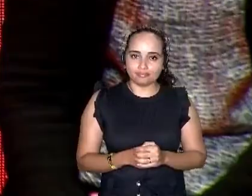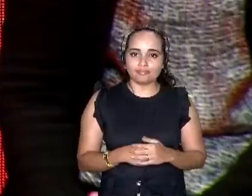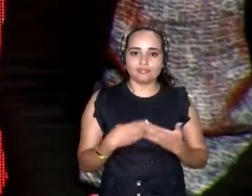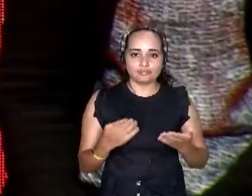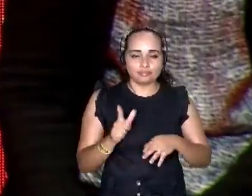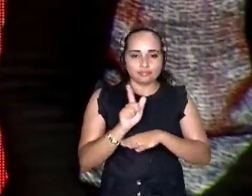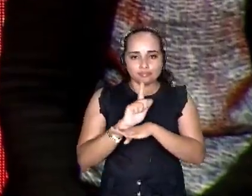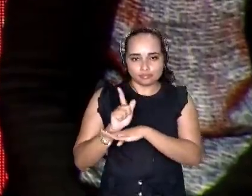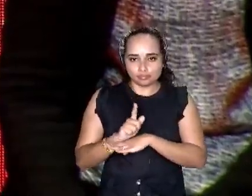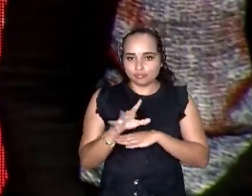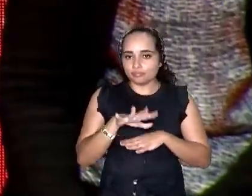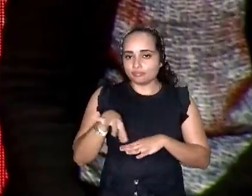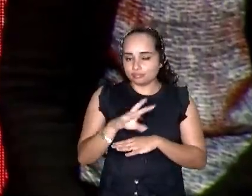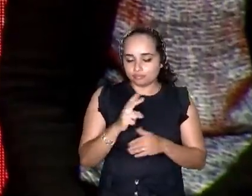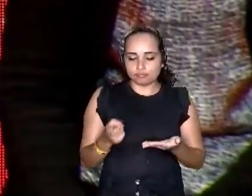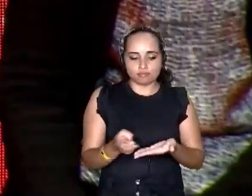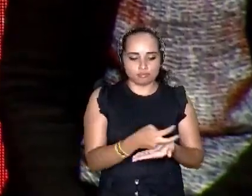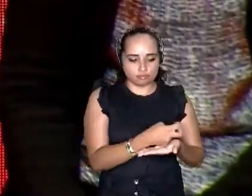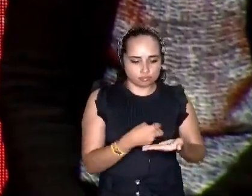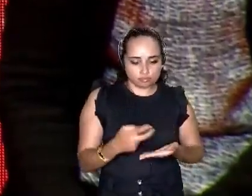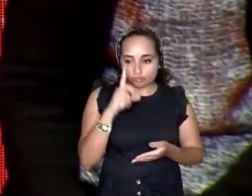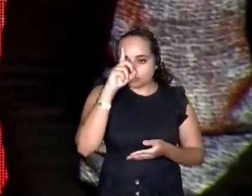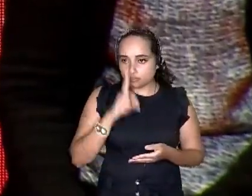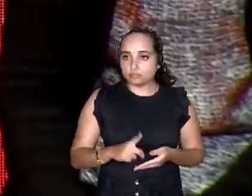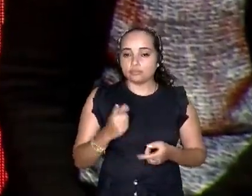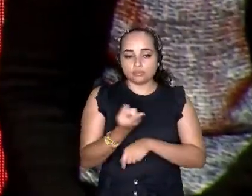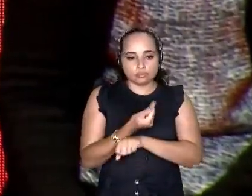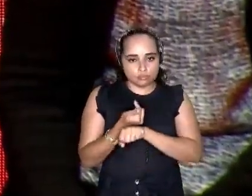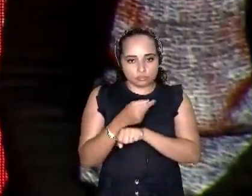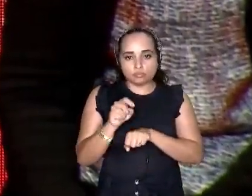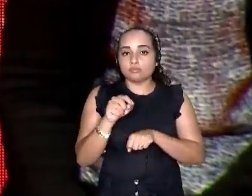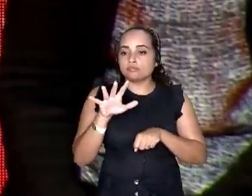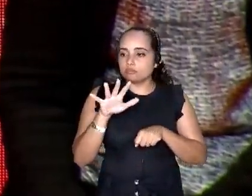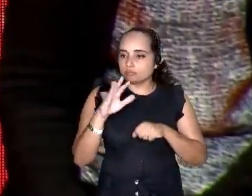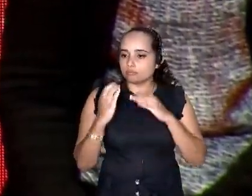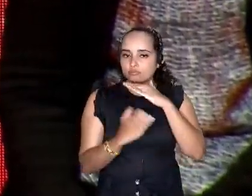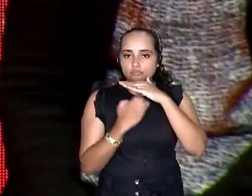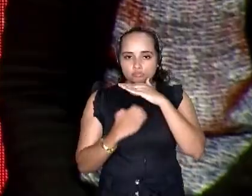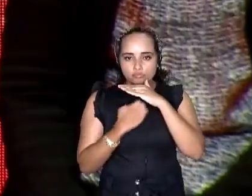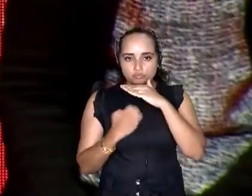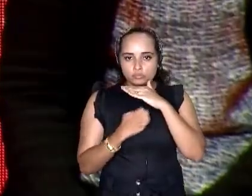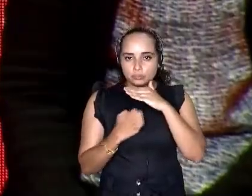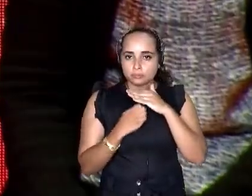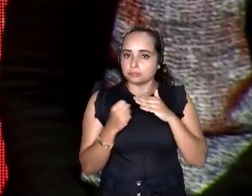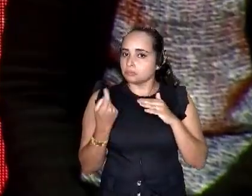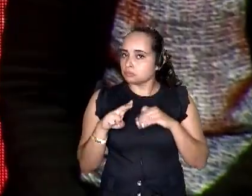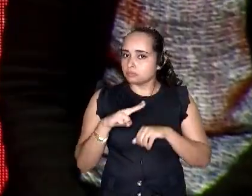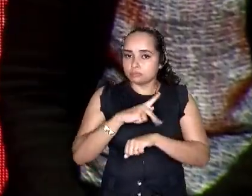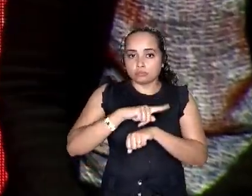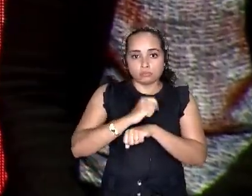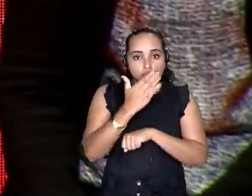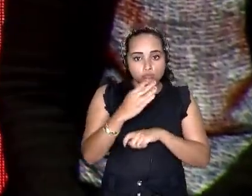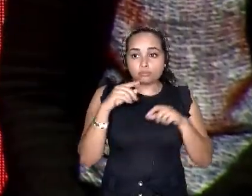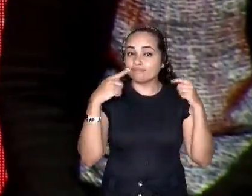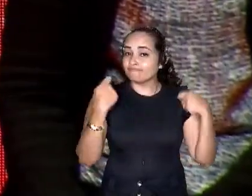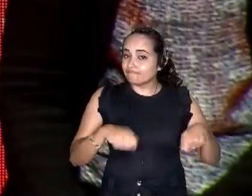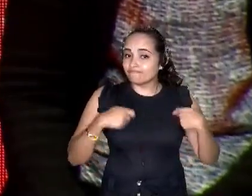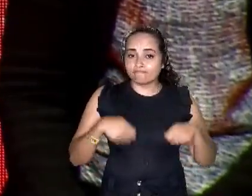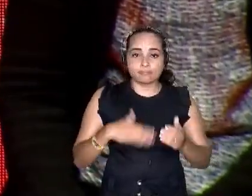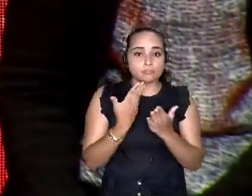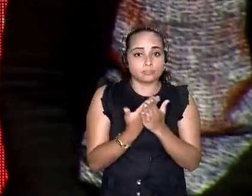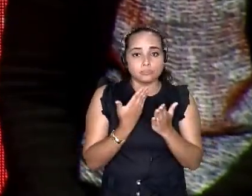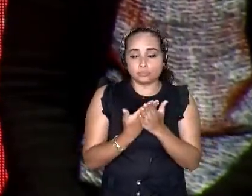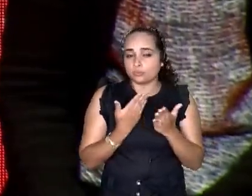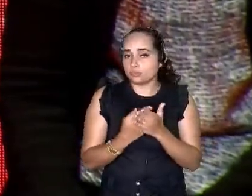enquanto gestor de área tributária, diretor financeiro de uma empresa brasileira ou de uma inbound estrangeira. Então, estude essas regras. Essas